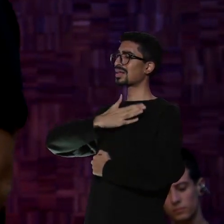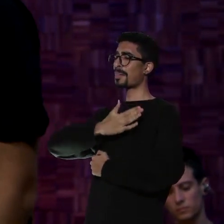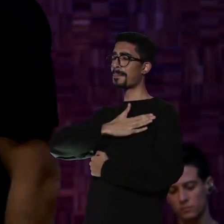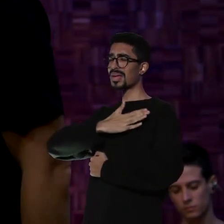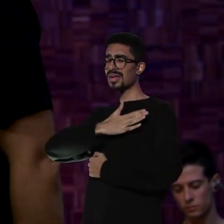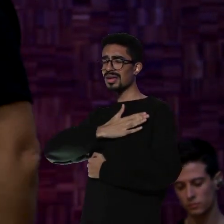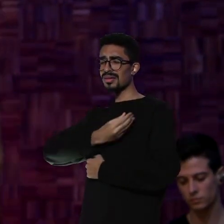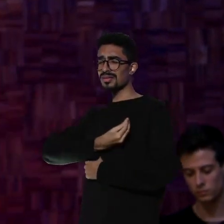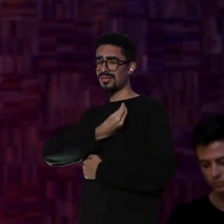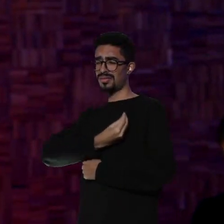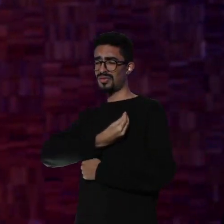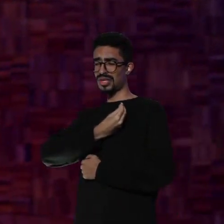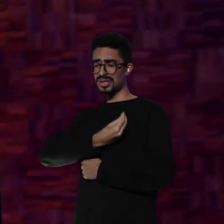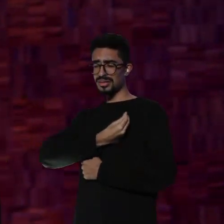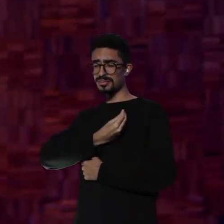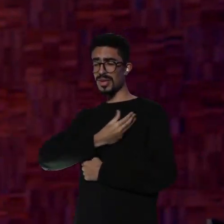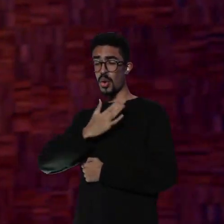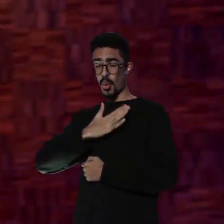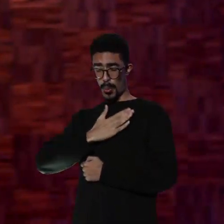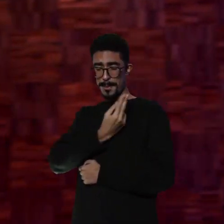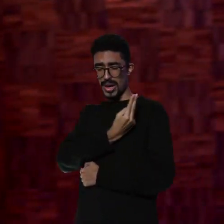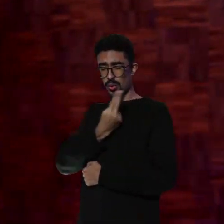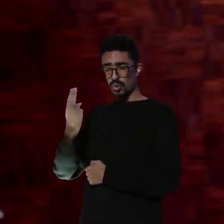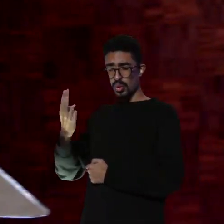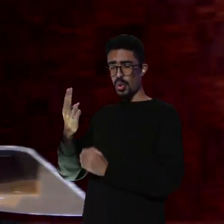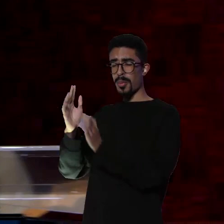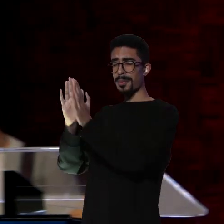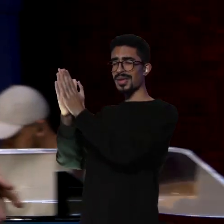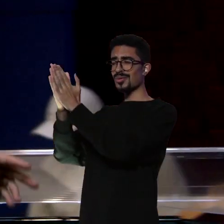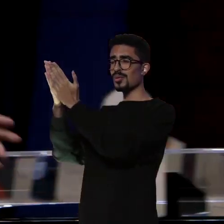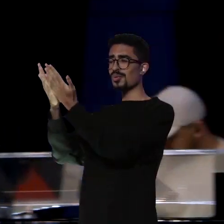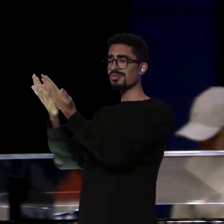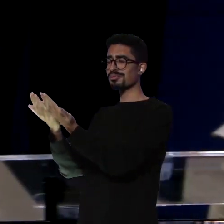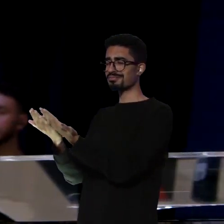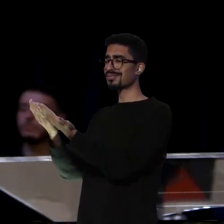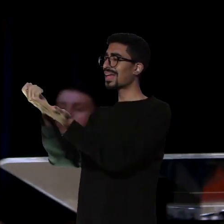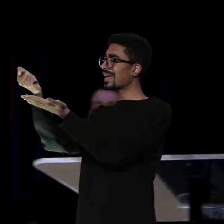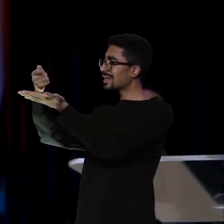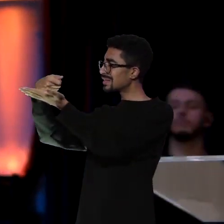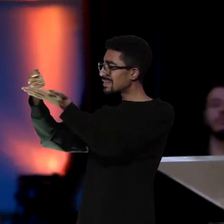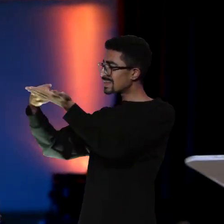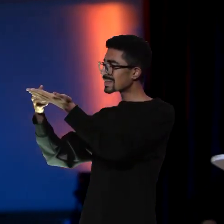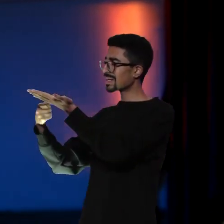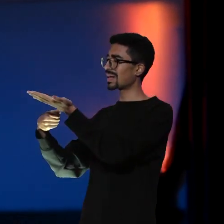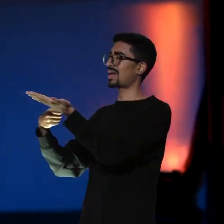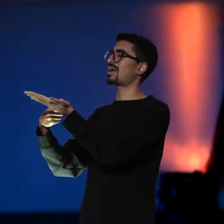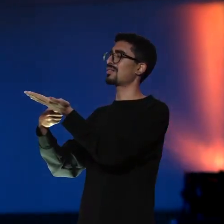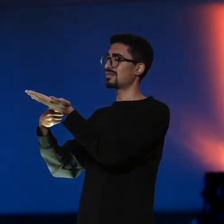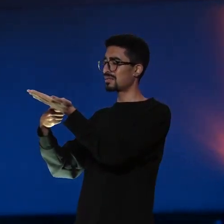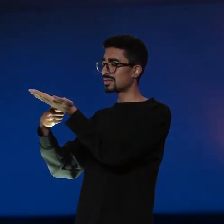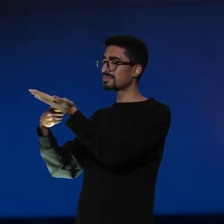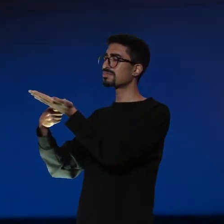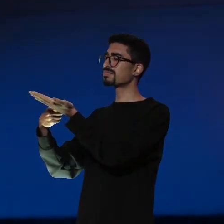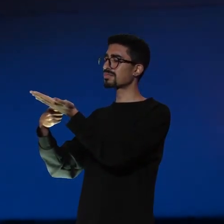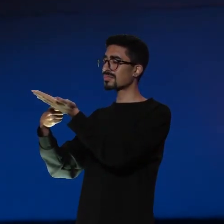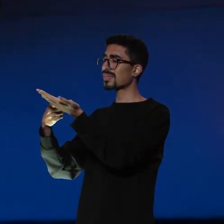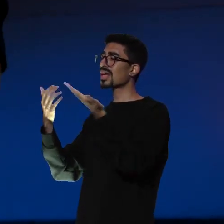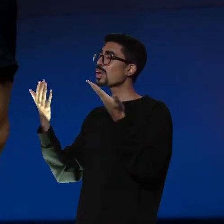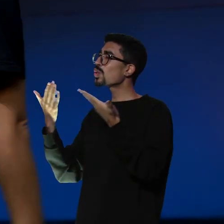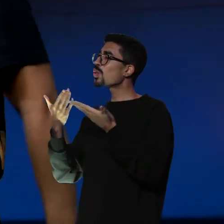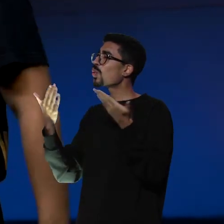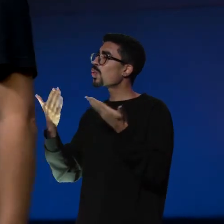para que um dia eu possa me encontrar com o Senhor. Eu possa sair daqui hoje acompanhado, e eu nunca mais